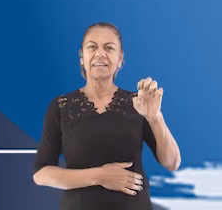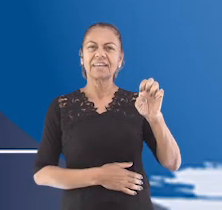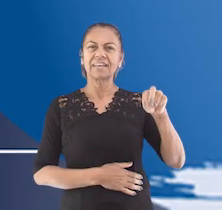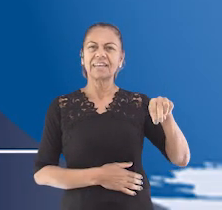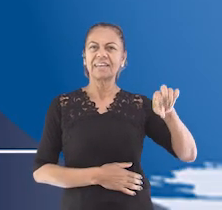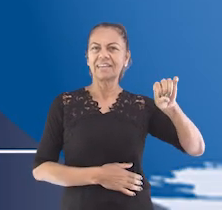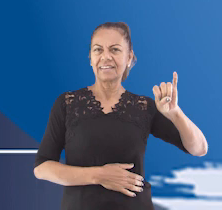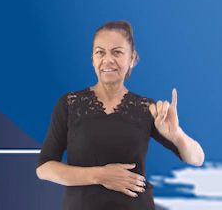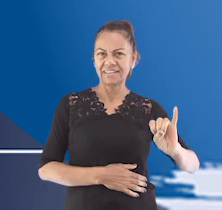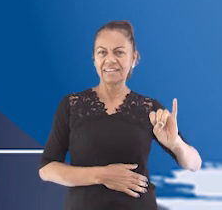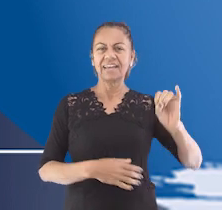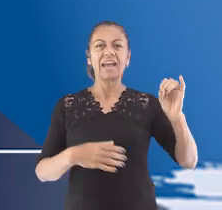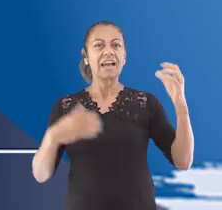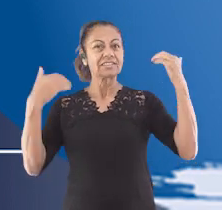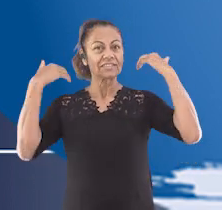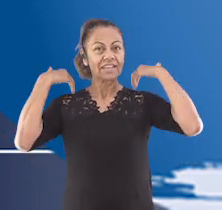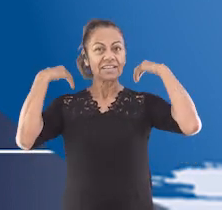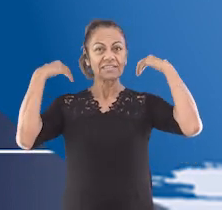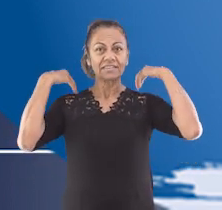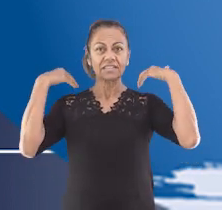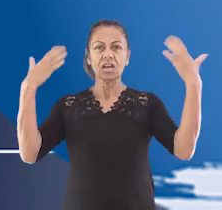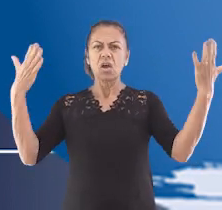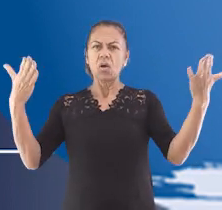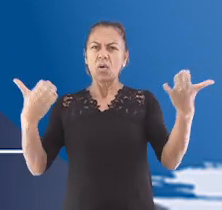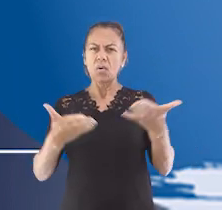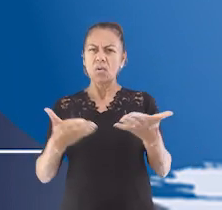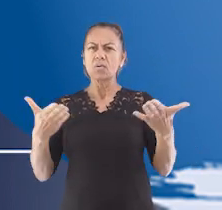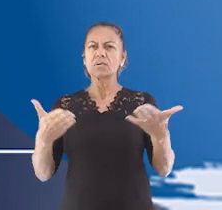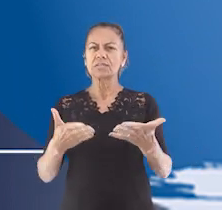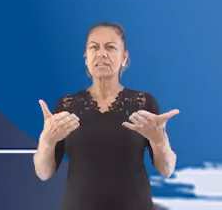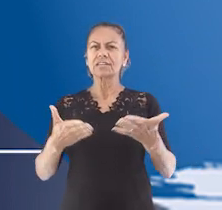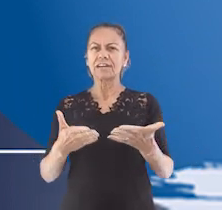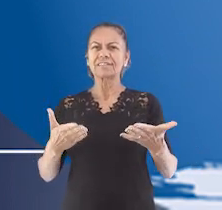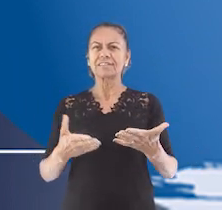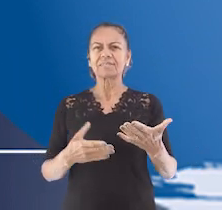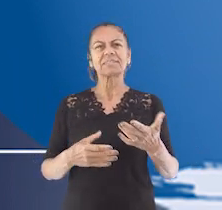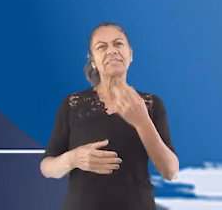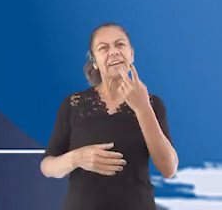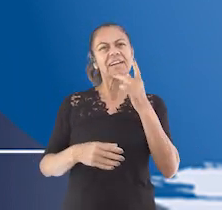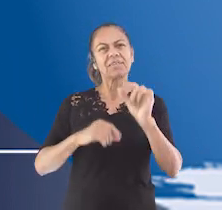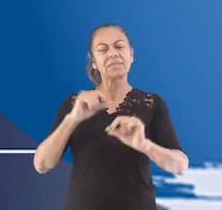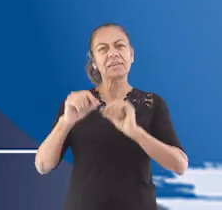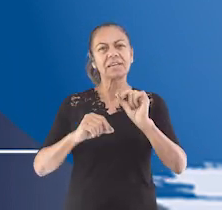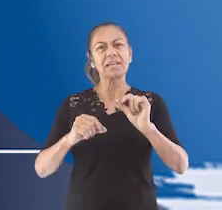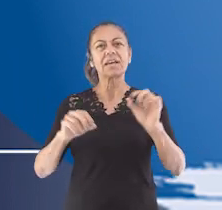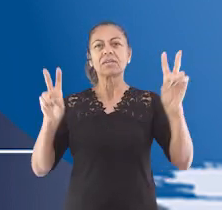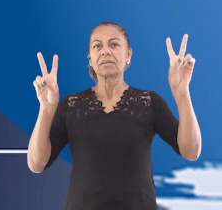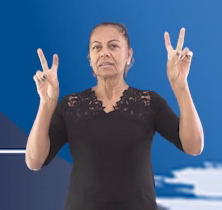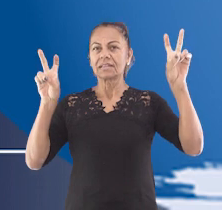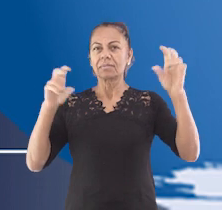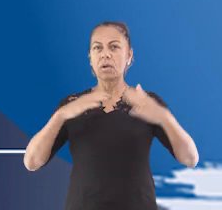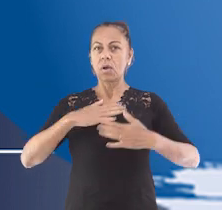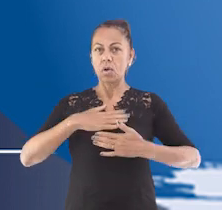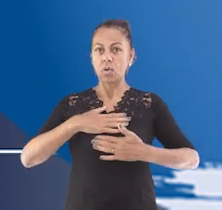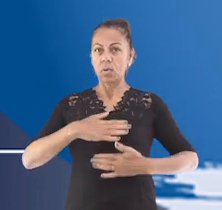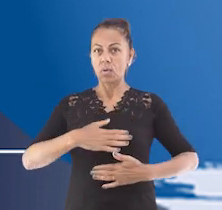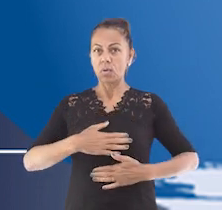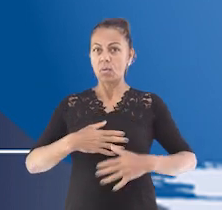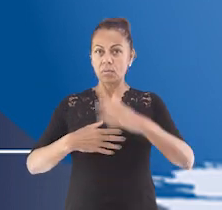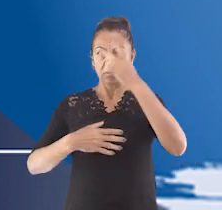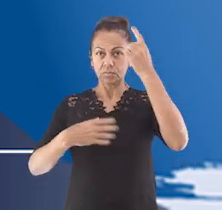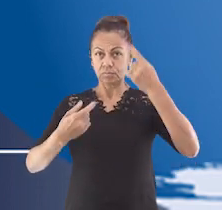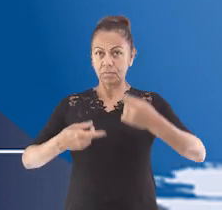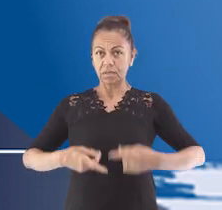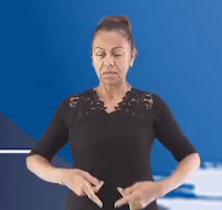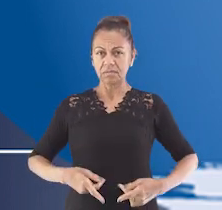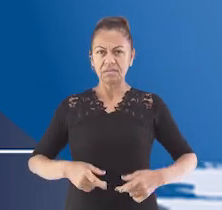a professora Eni de Educação Física e hoje vamos falar sobre essa máquina tão completa que conhecemos, o corpo